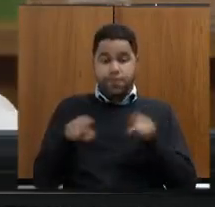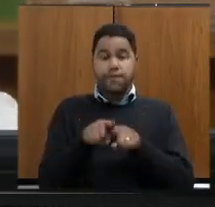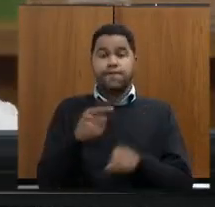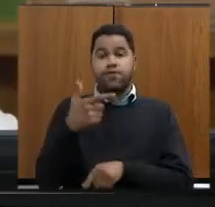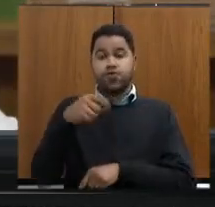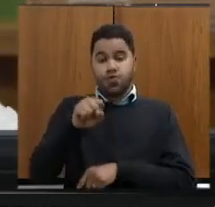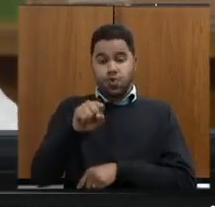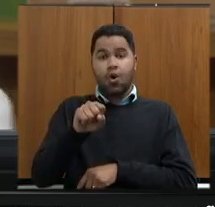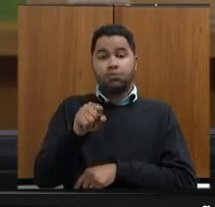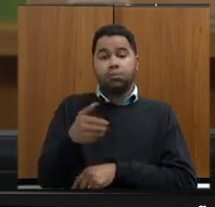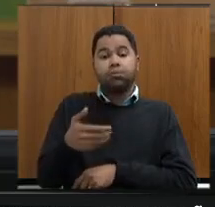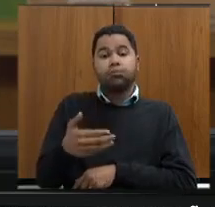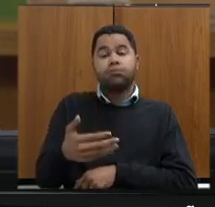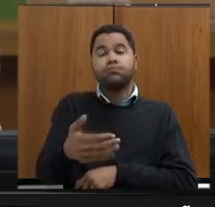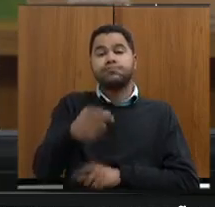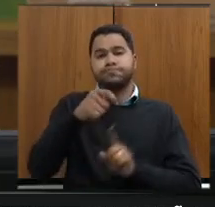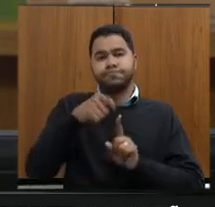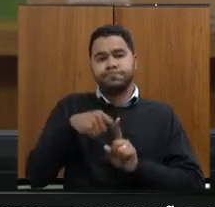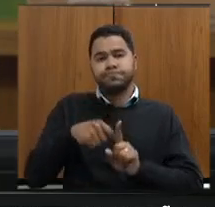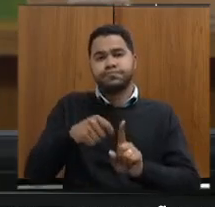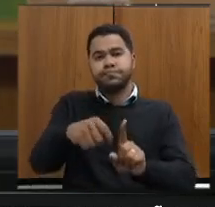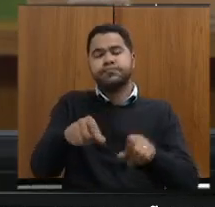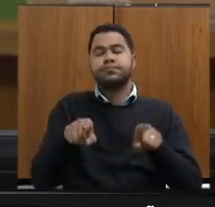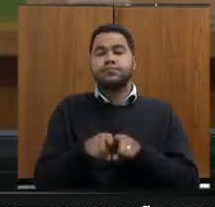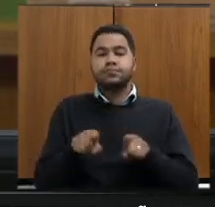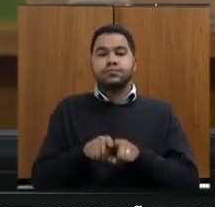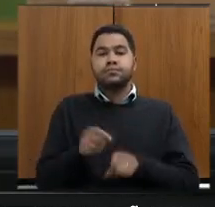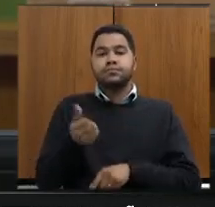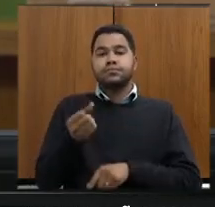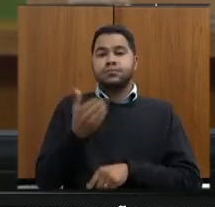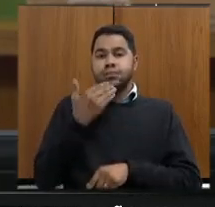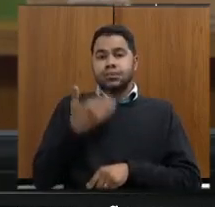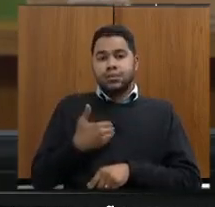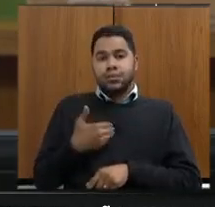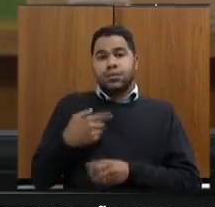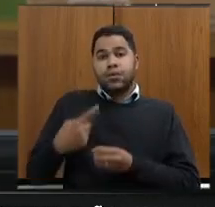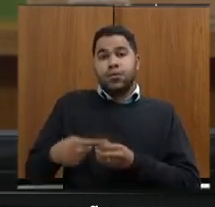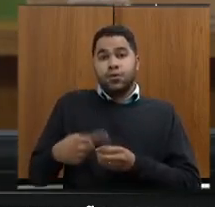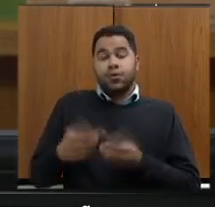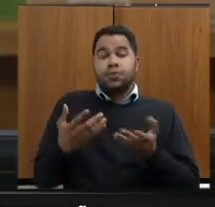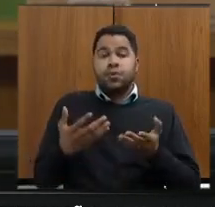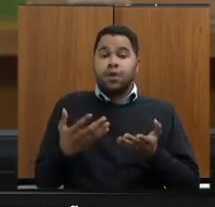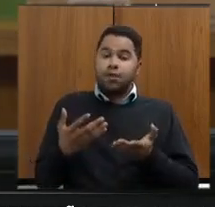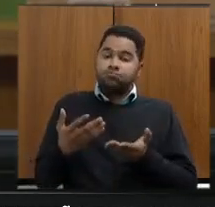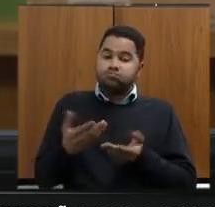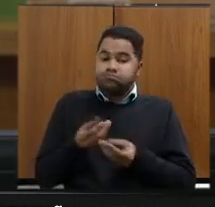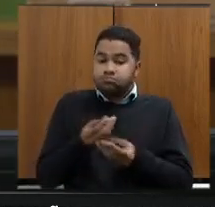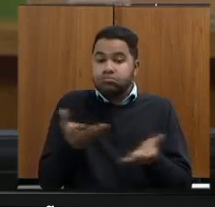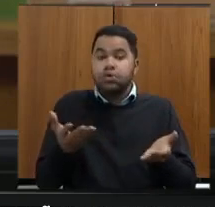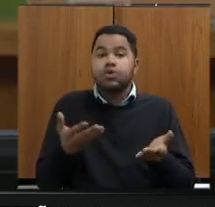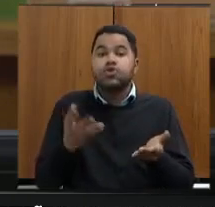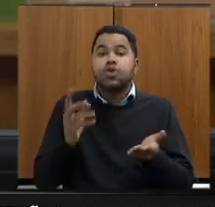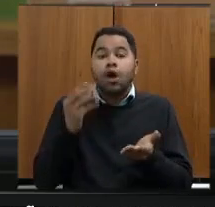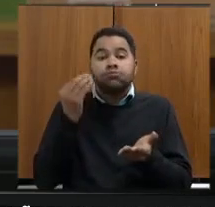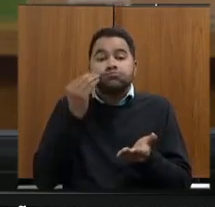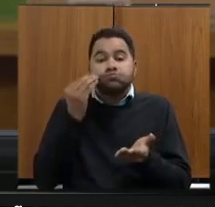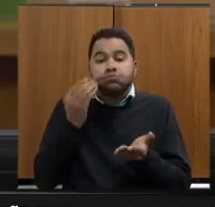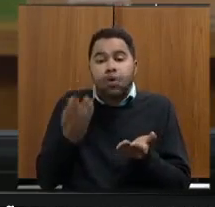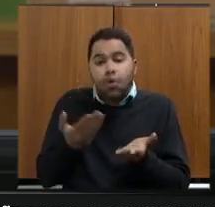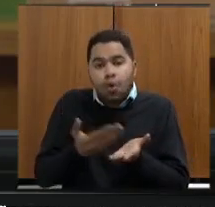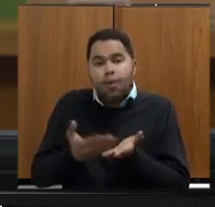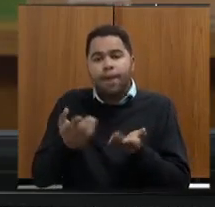programado para acontecer nos próximos meses e temos a 16 pedidos de municípios que serão atendidos não só no processo de conveniamento